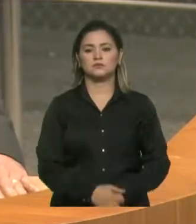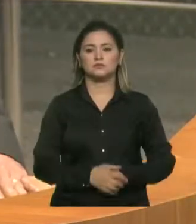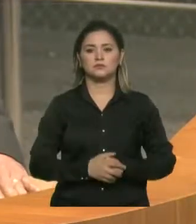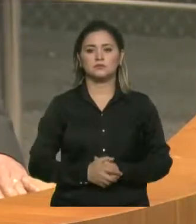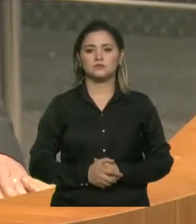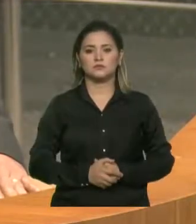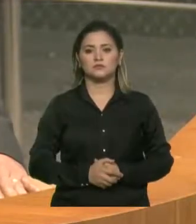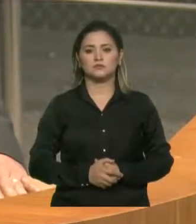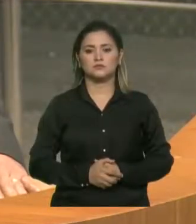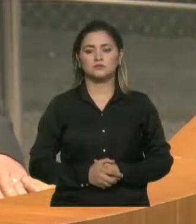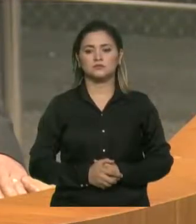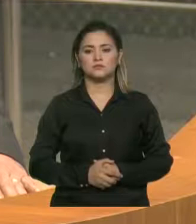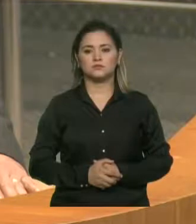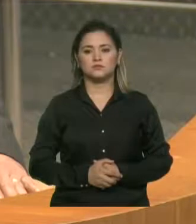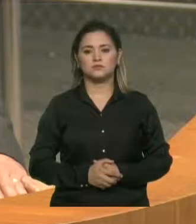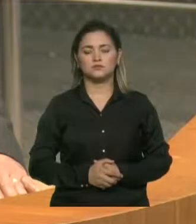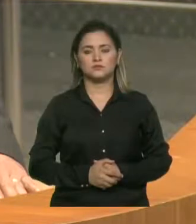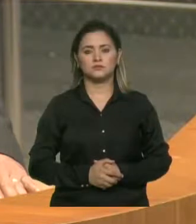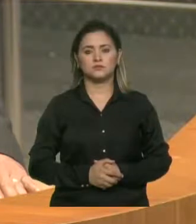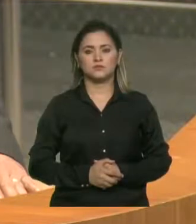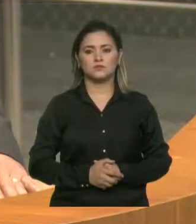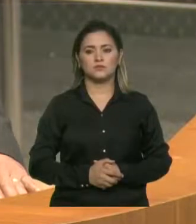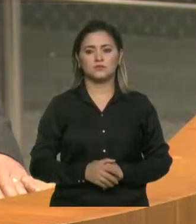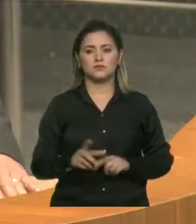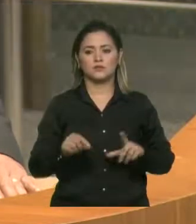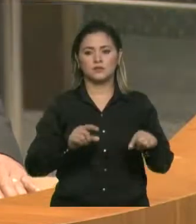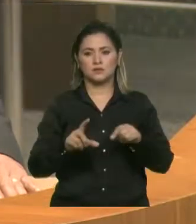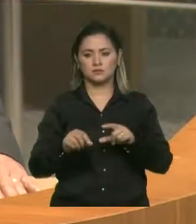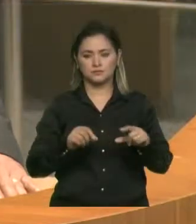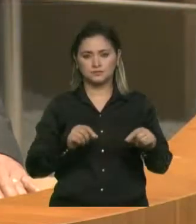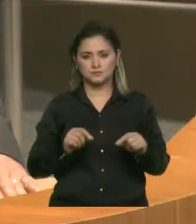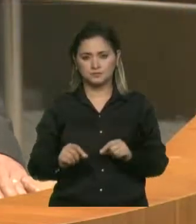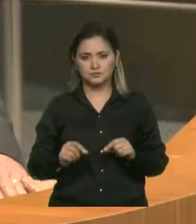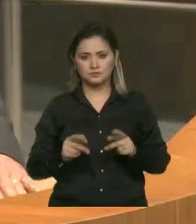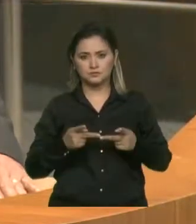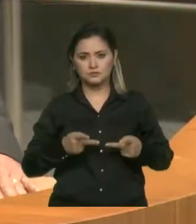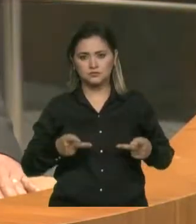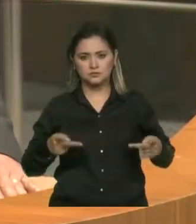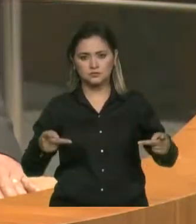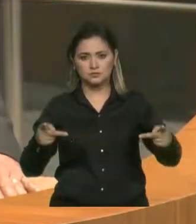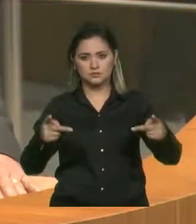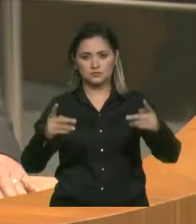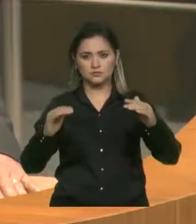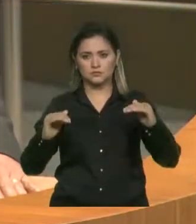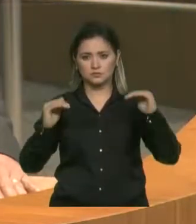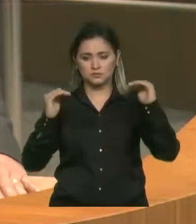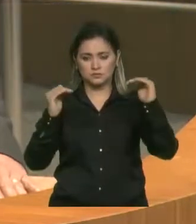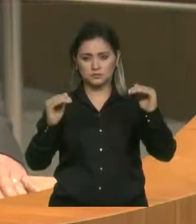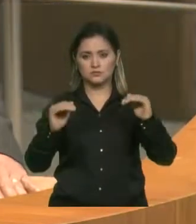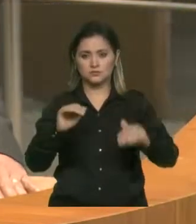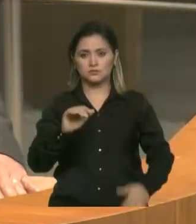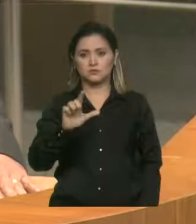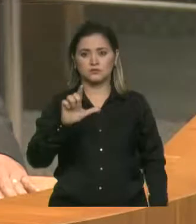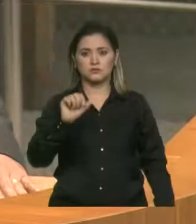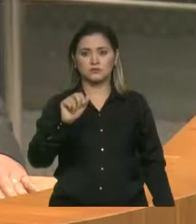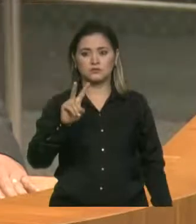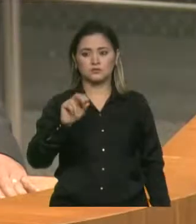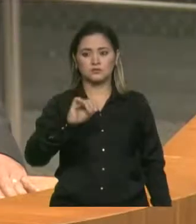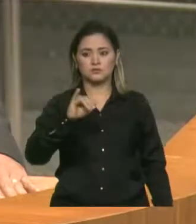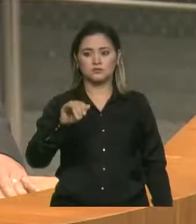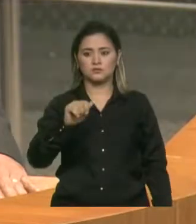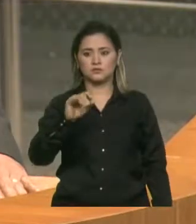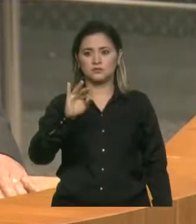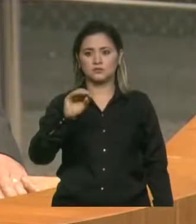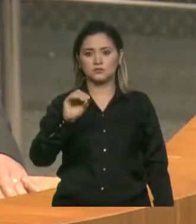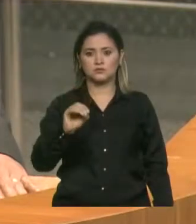da Lava Jato, dos procuradores de Curitiba, que solicitaram a progressão de regime ao